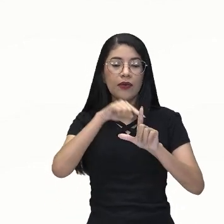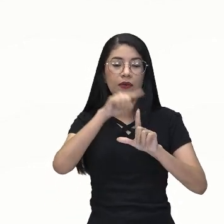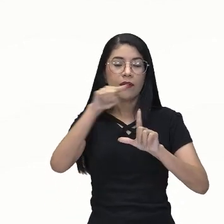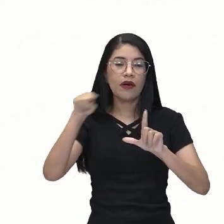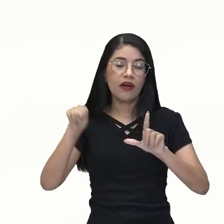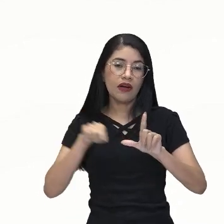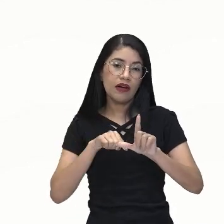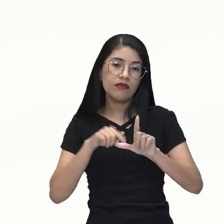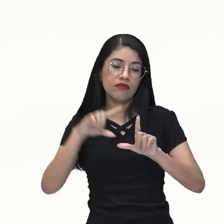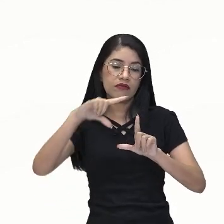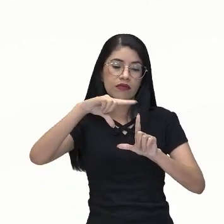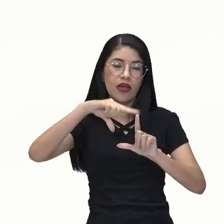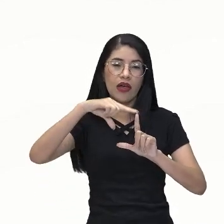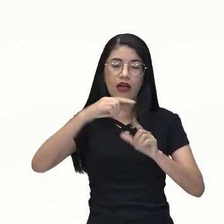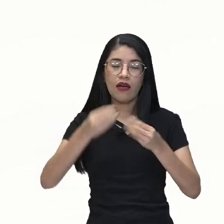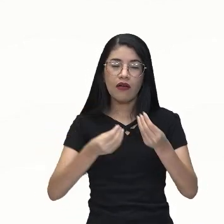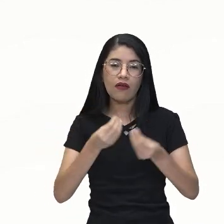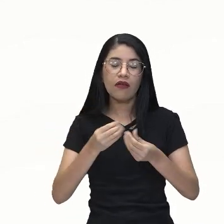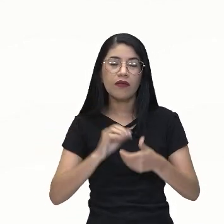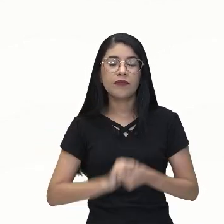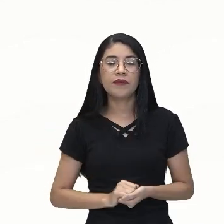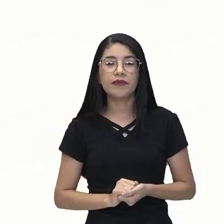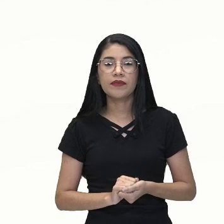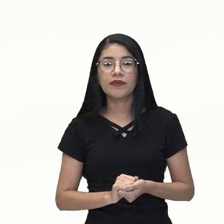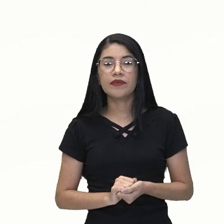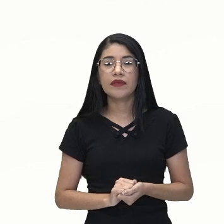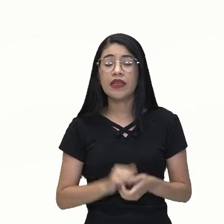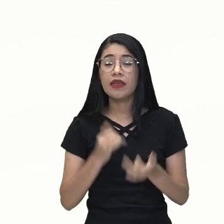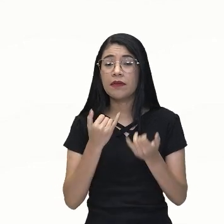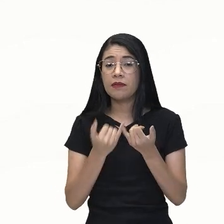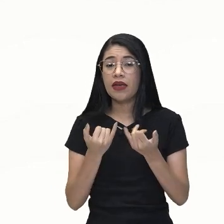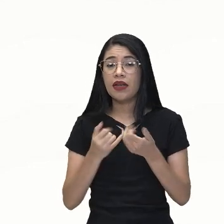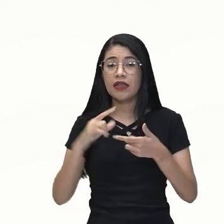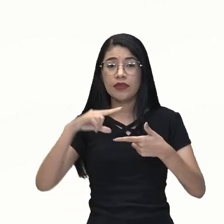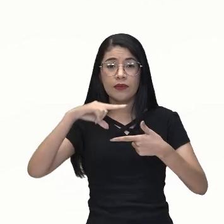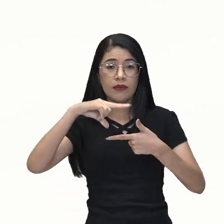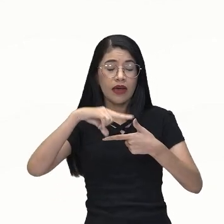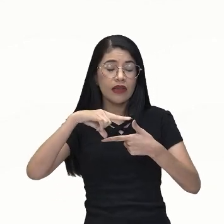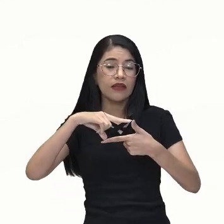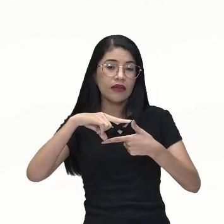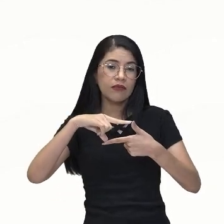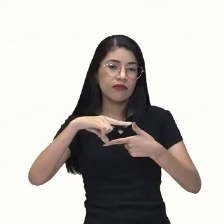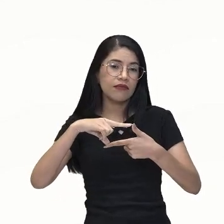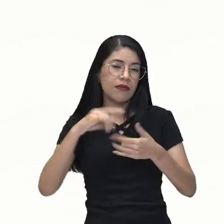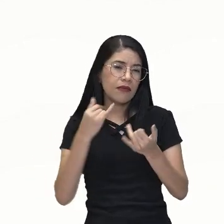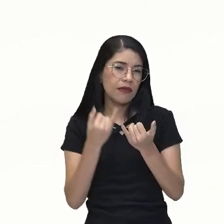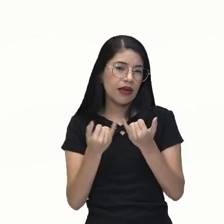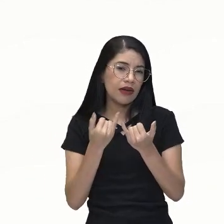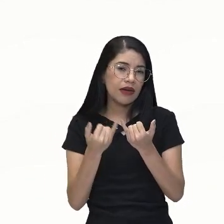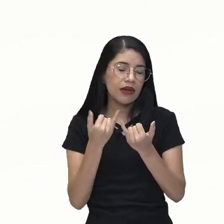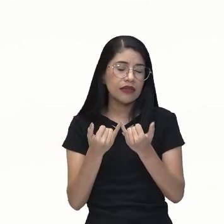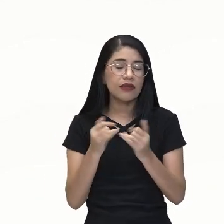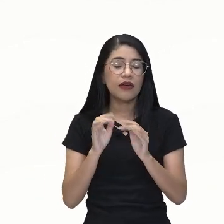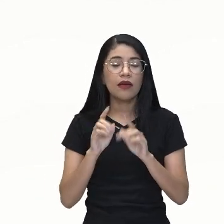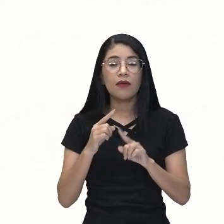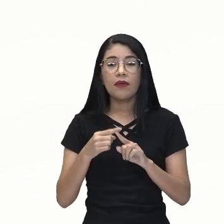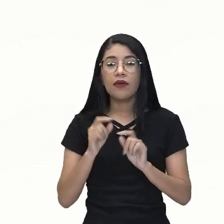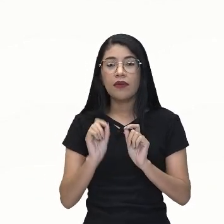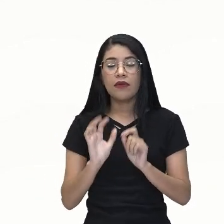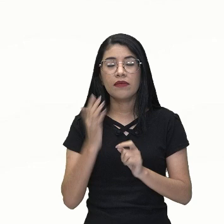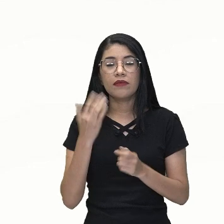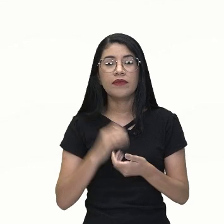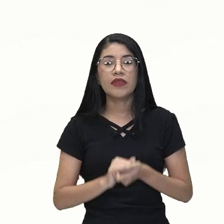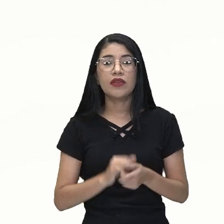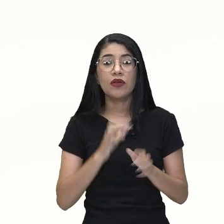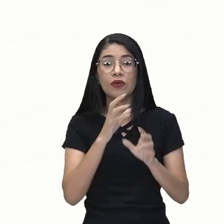quadrado. A semelhança com o retângulo é bem igual. Por quê? Porque você vai somar